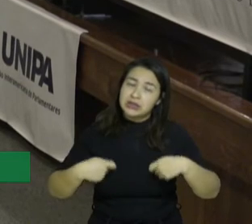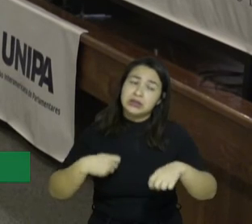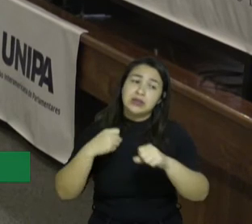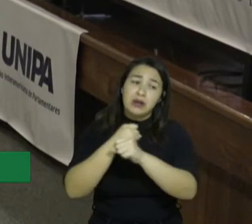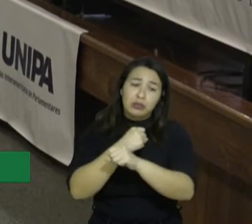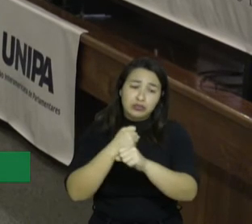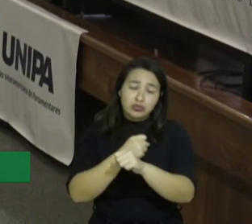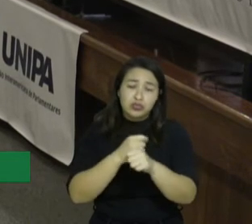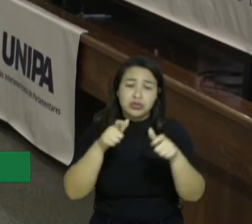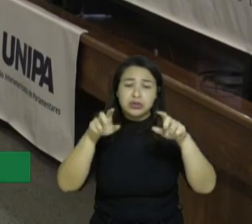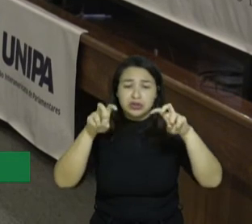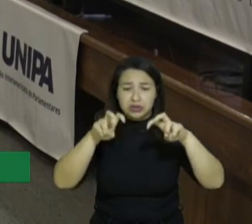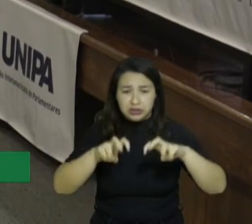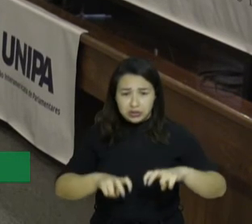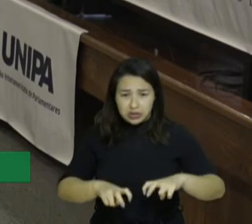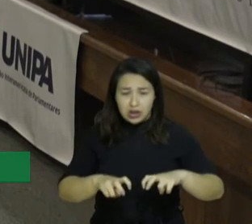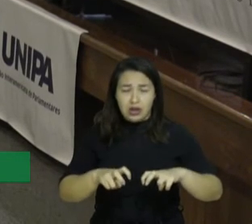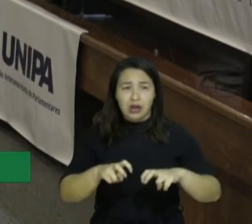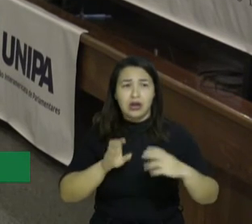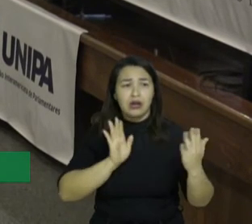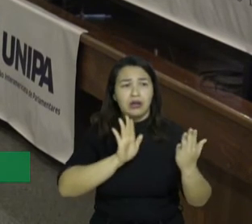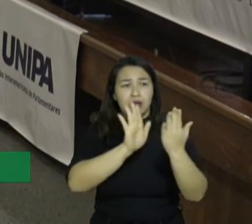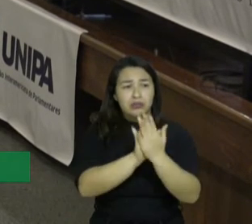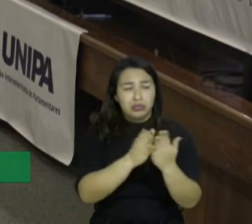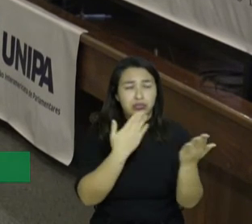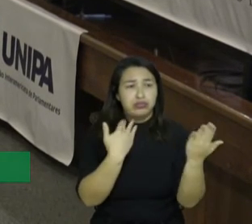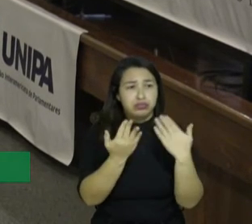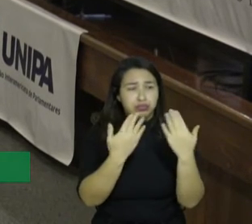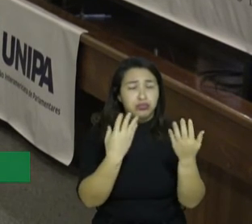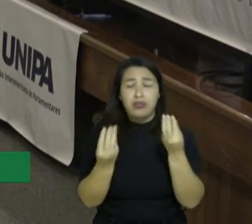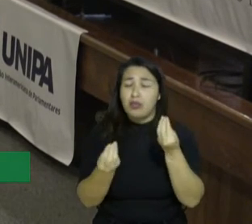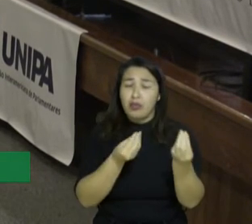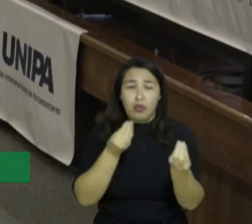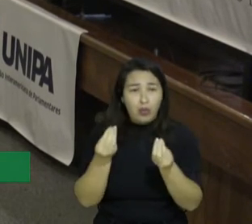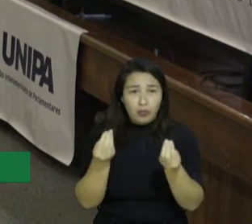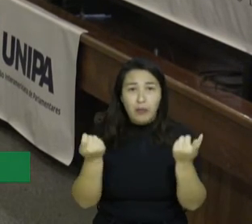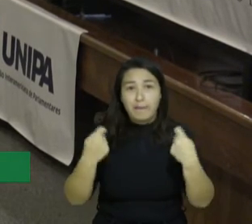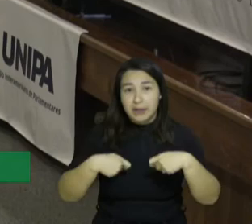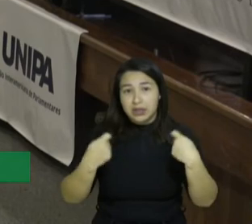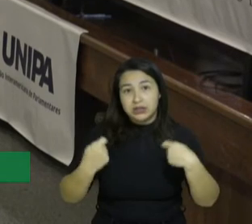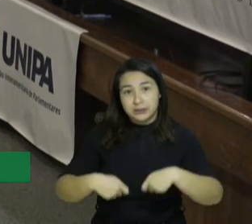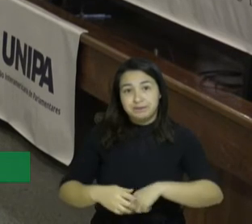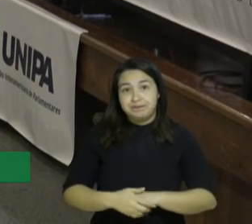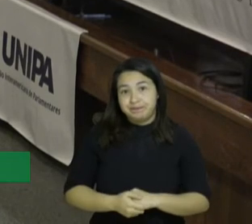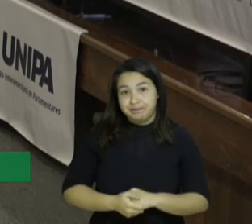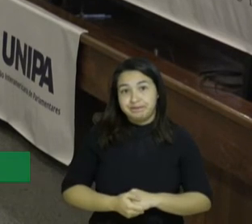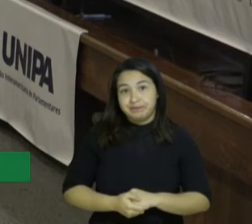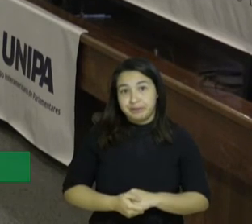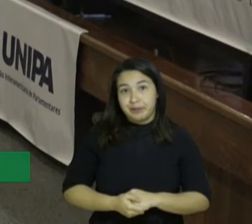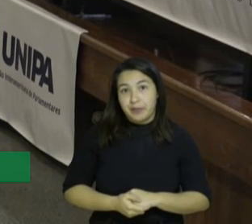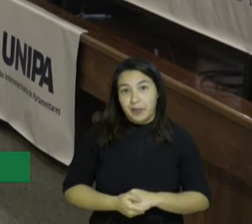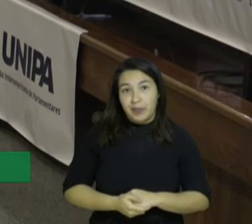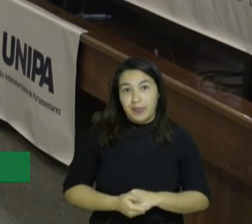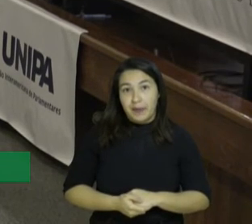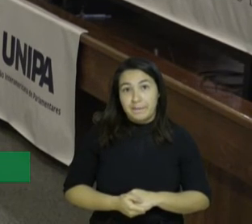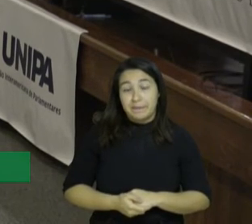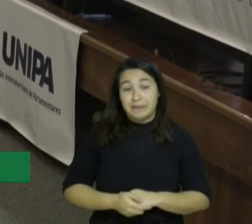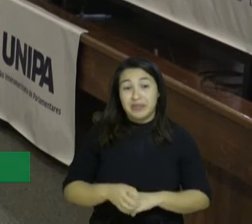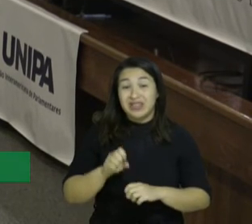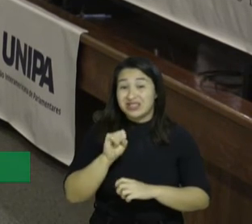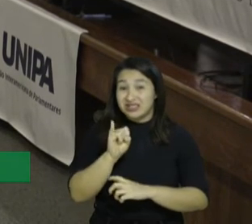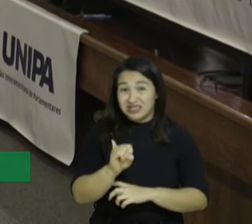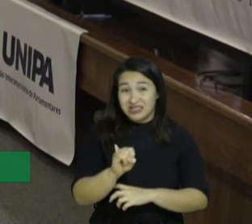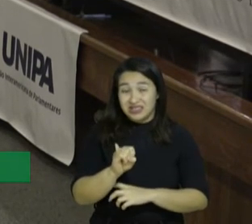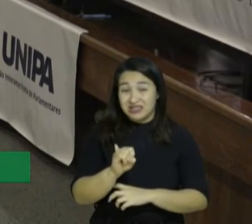temos que sentar na mesma mesa e olhar pro mesmo lado senão não vai aí a gente fica apanhando